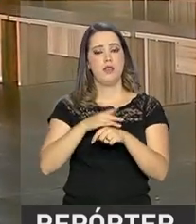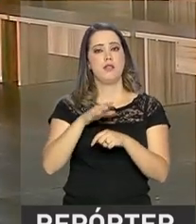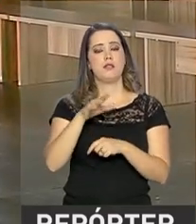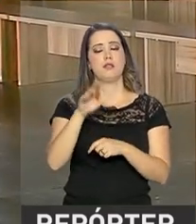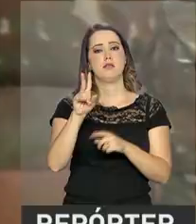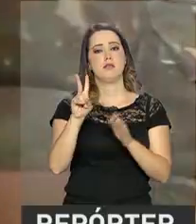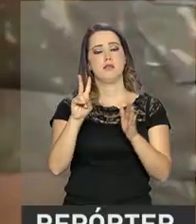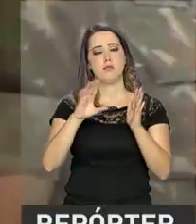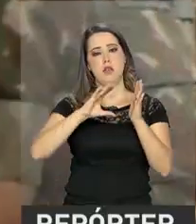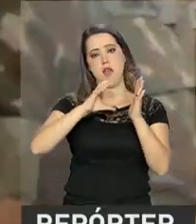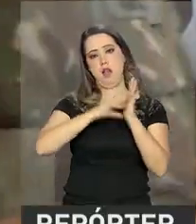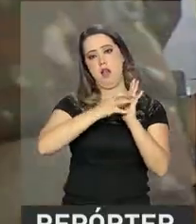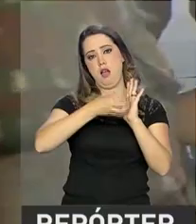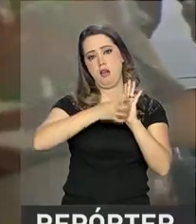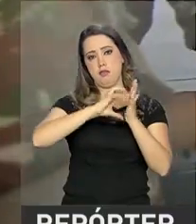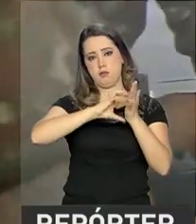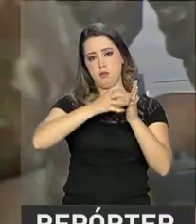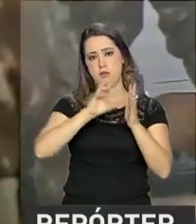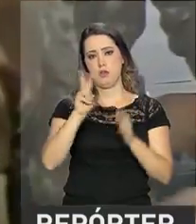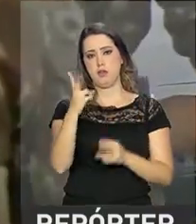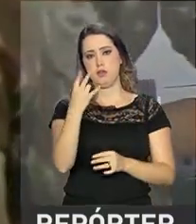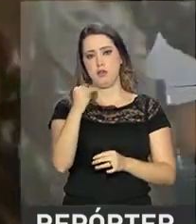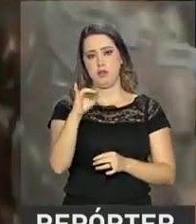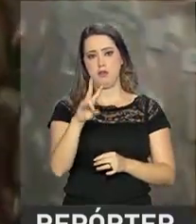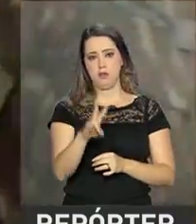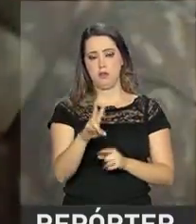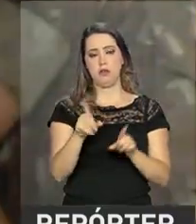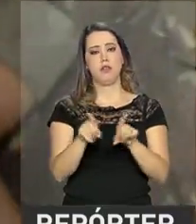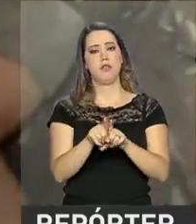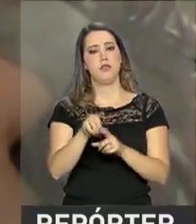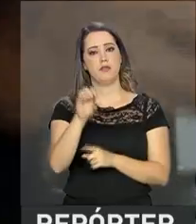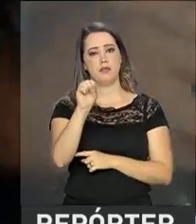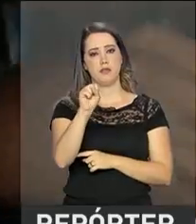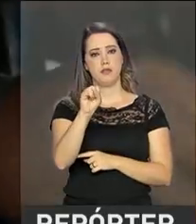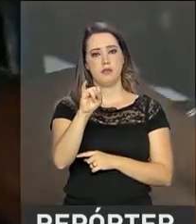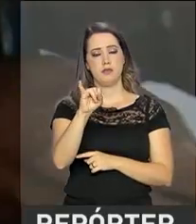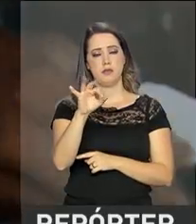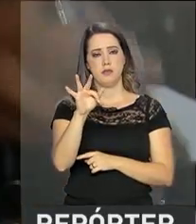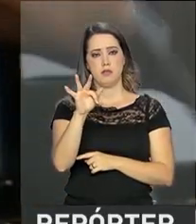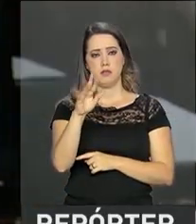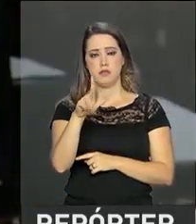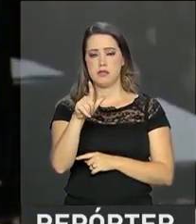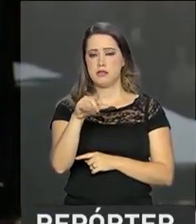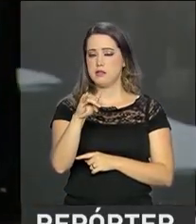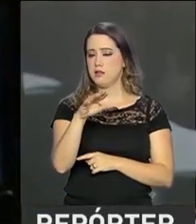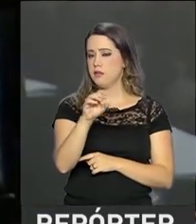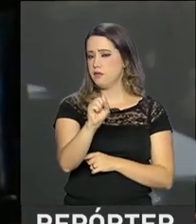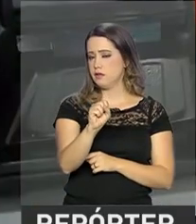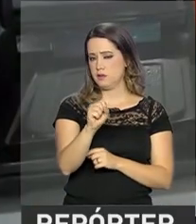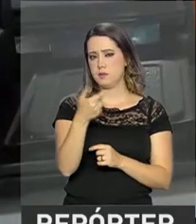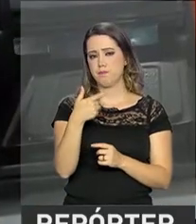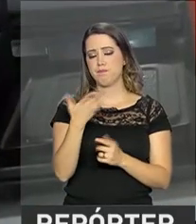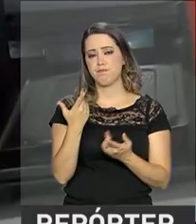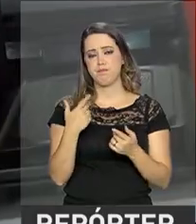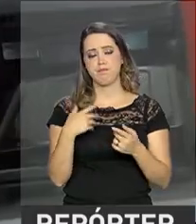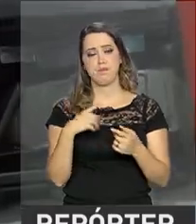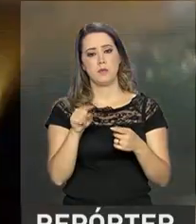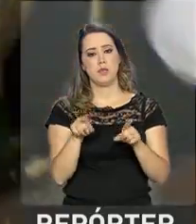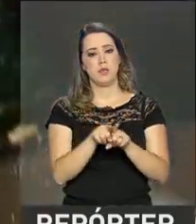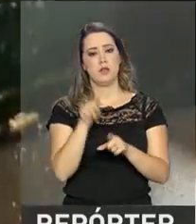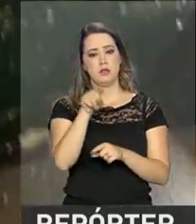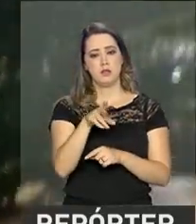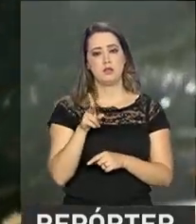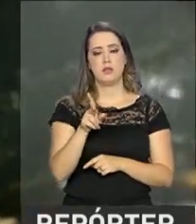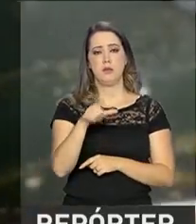camisinhas e alimentação também é fundamental neste recomeço por isso no posto de acolhimento não falta água